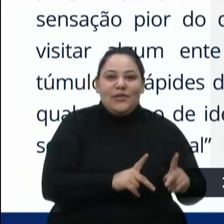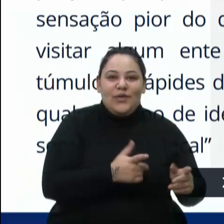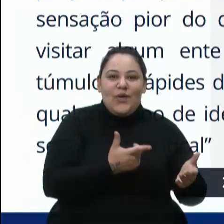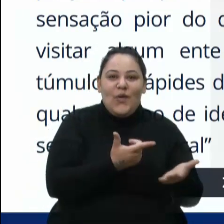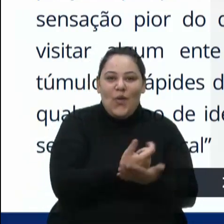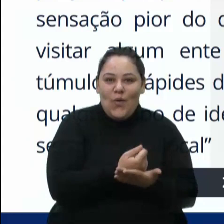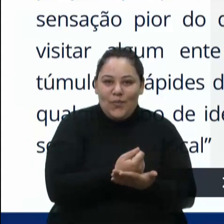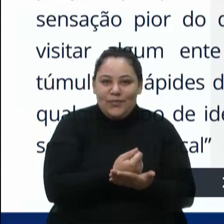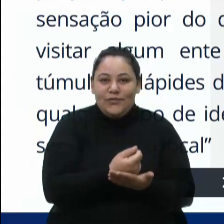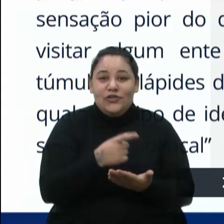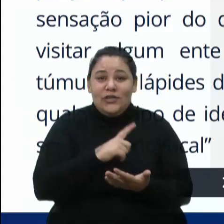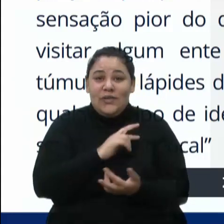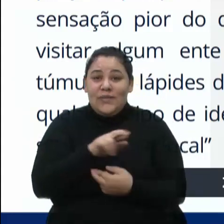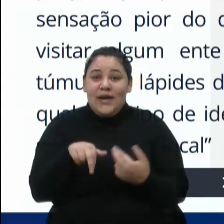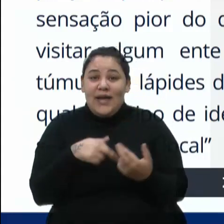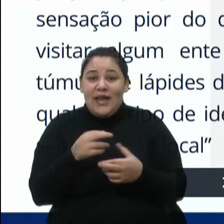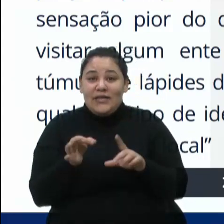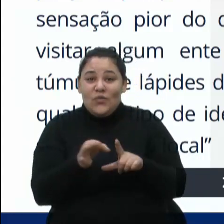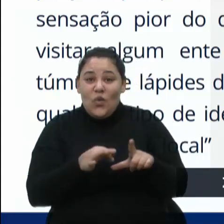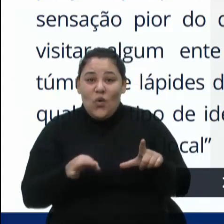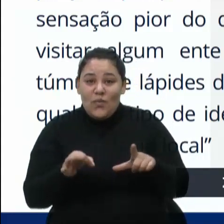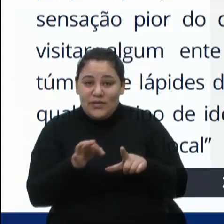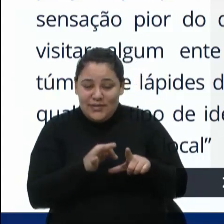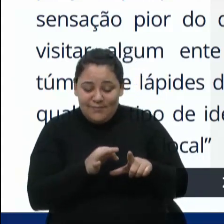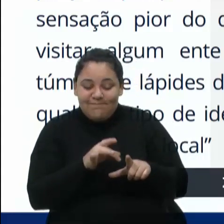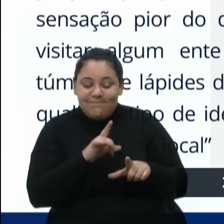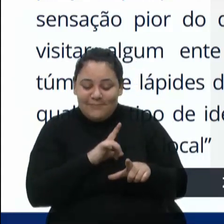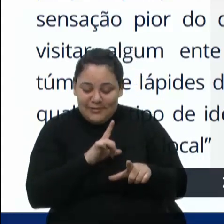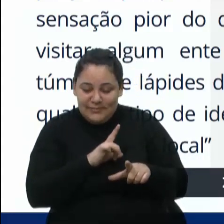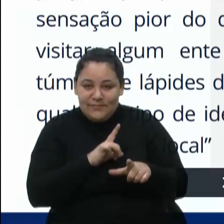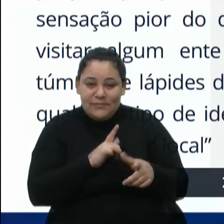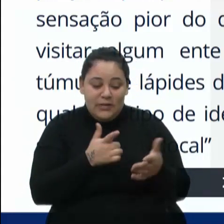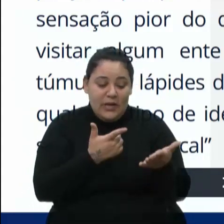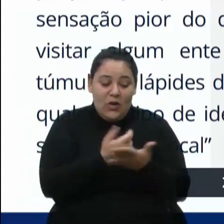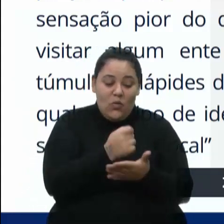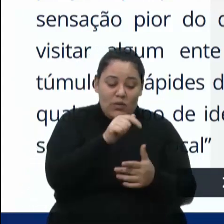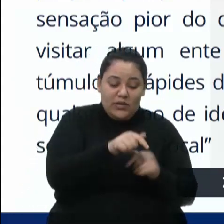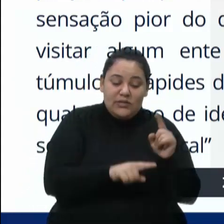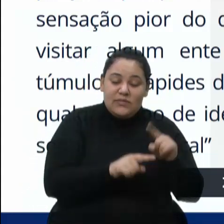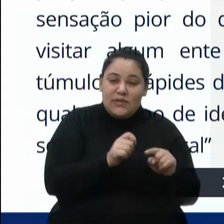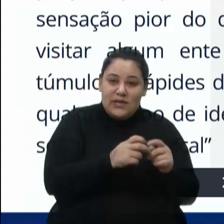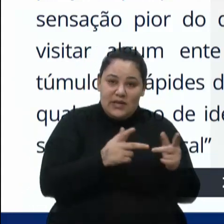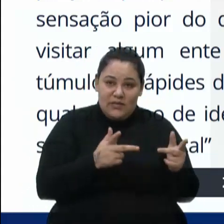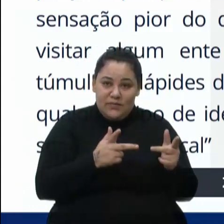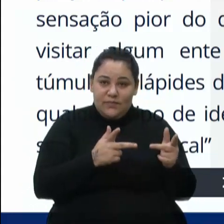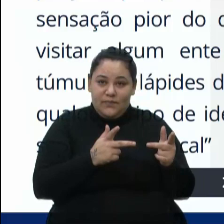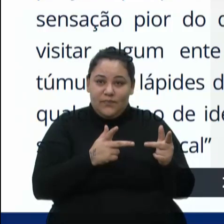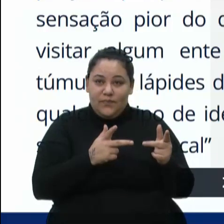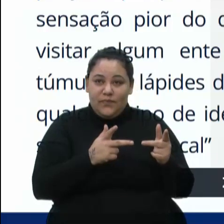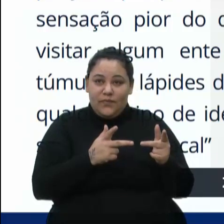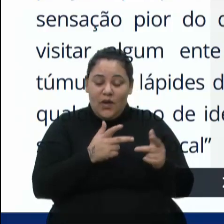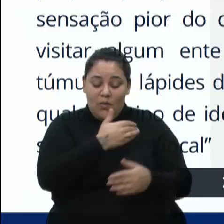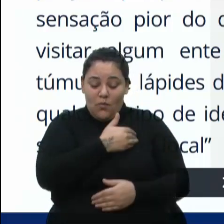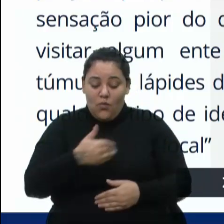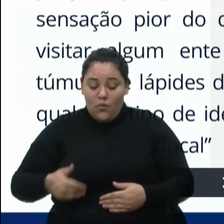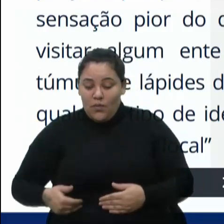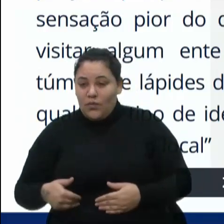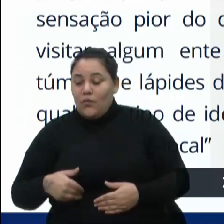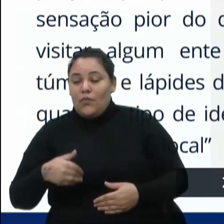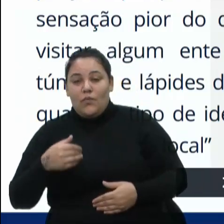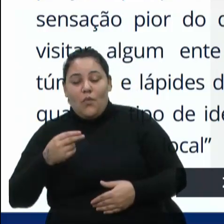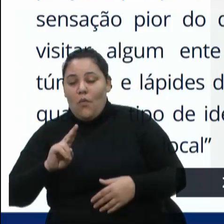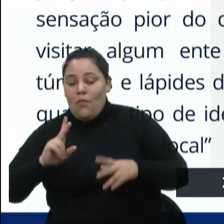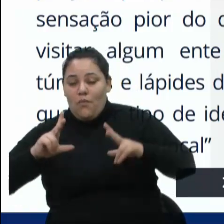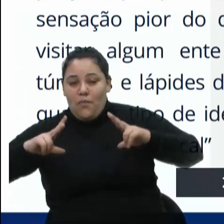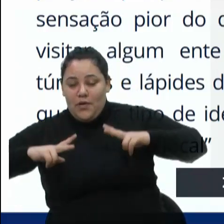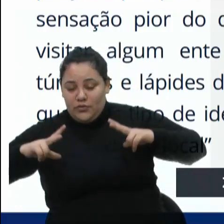relação comercial que existe na compra deste material tanto público quanto privado,